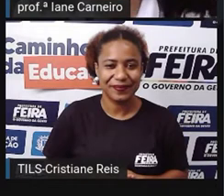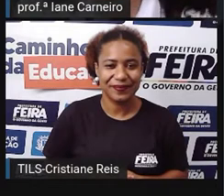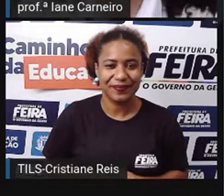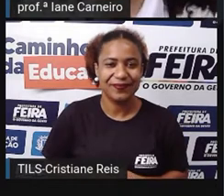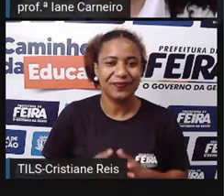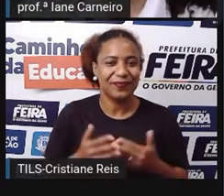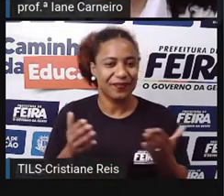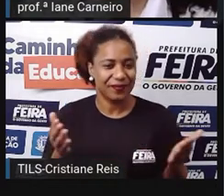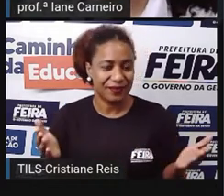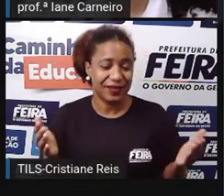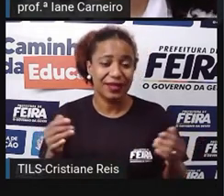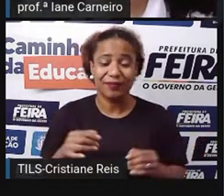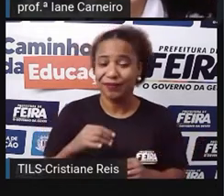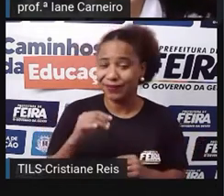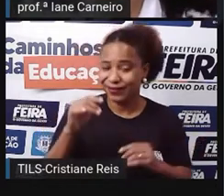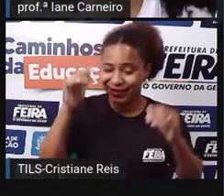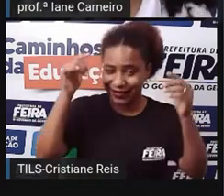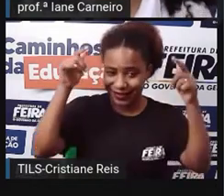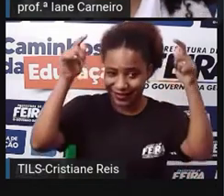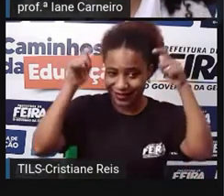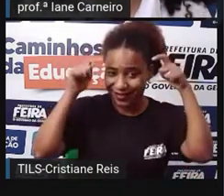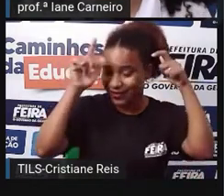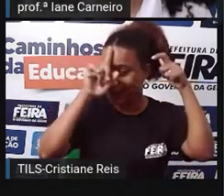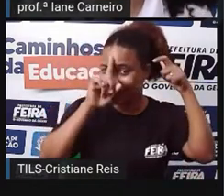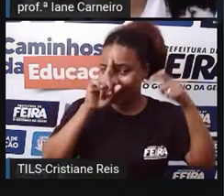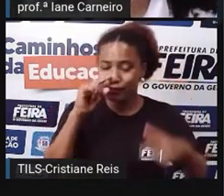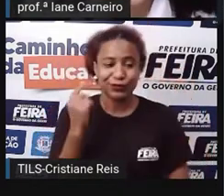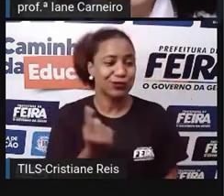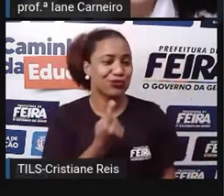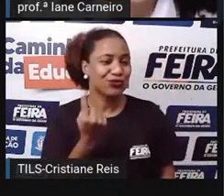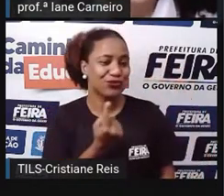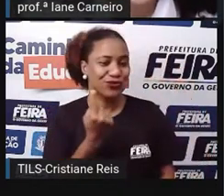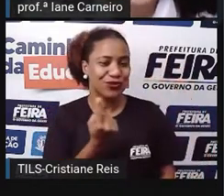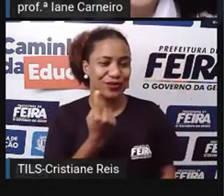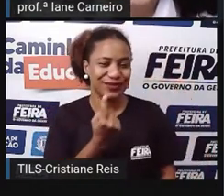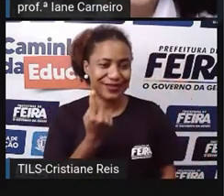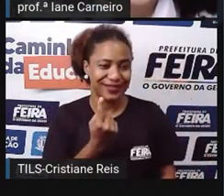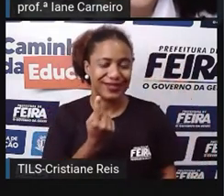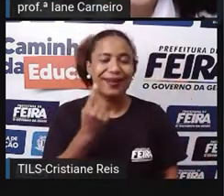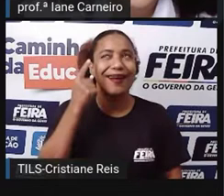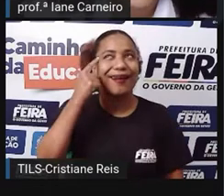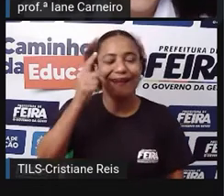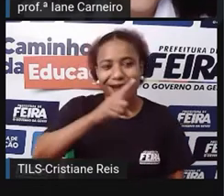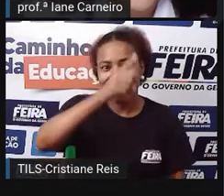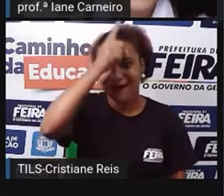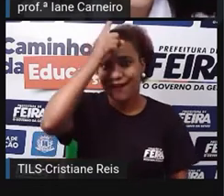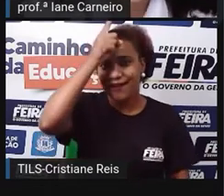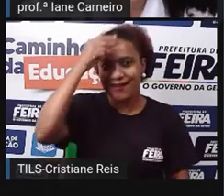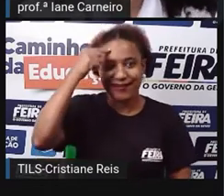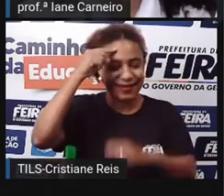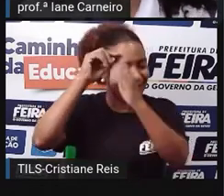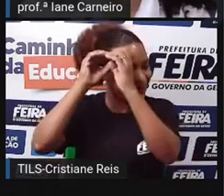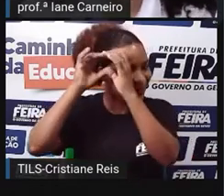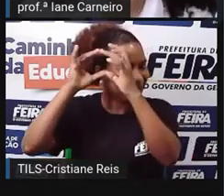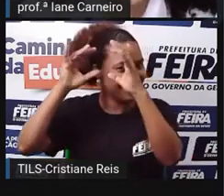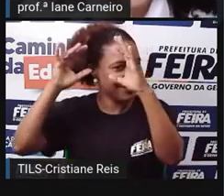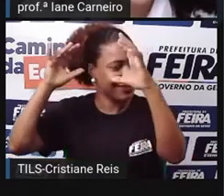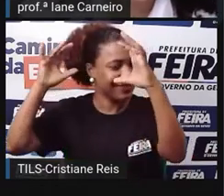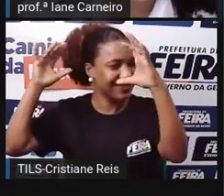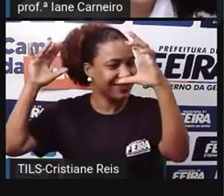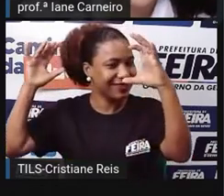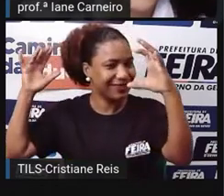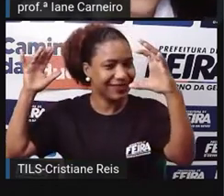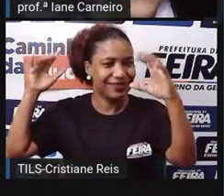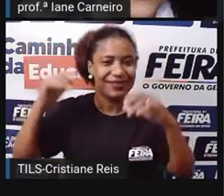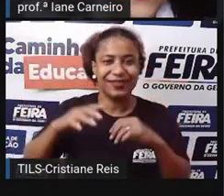Mesmo quando está sozinha, inventa uma brincadeira e transforma em companheiro cada medo que ela tinha. O